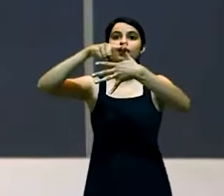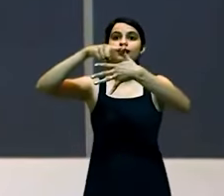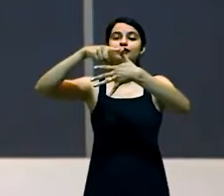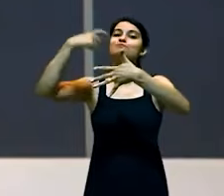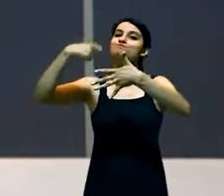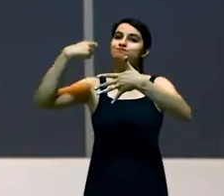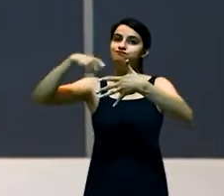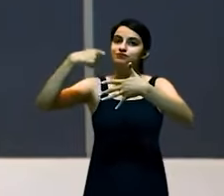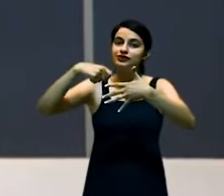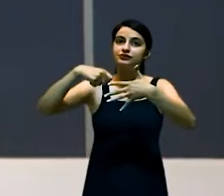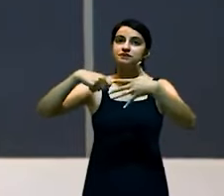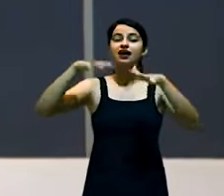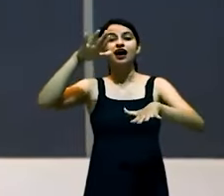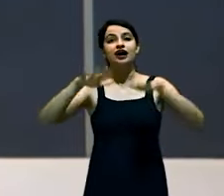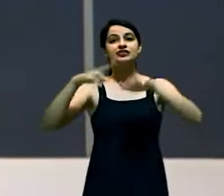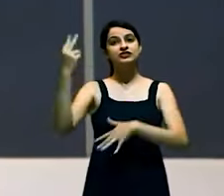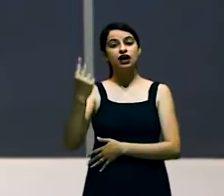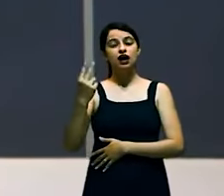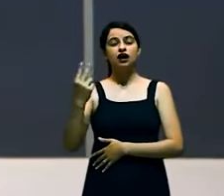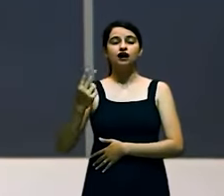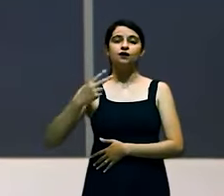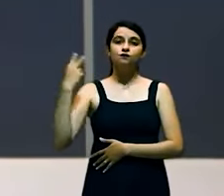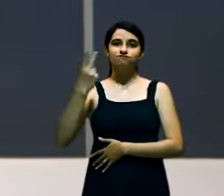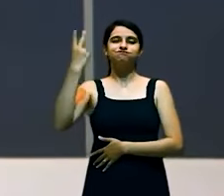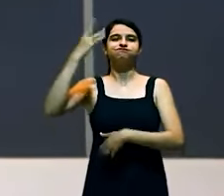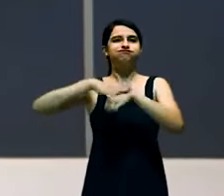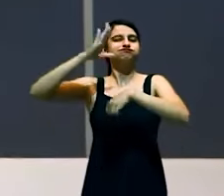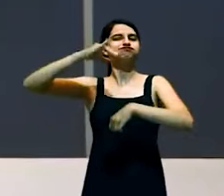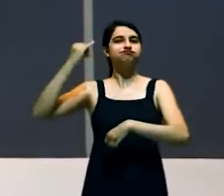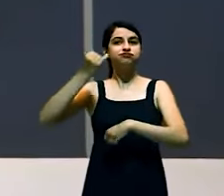importante pode ser até deixado para depois, mas a prioridade não.